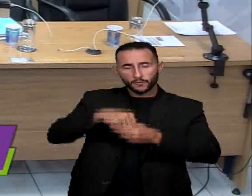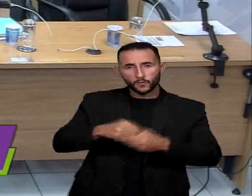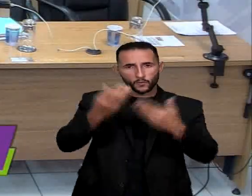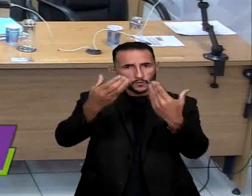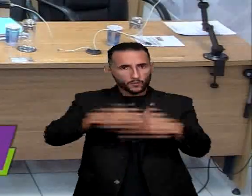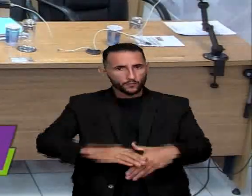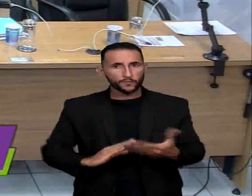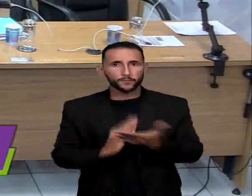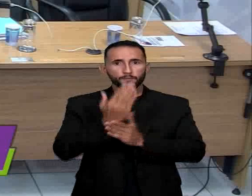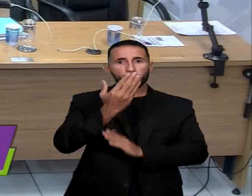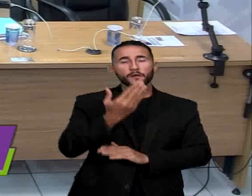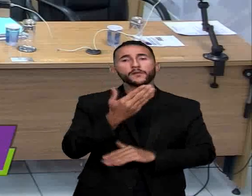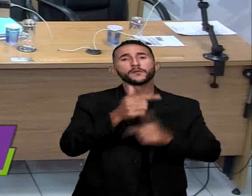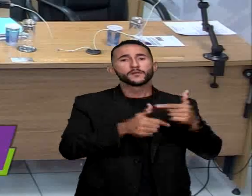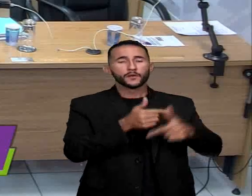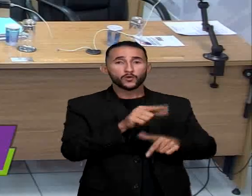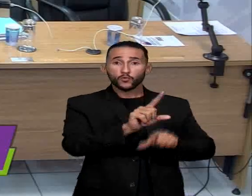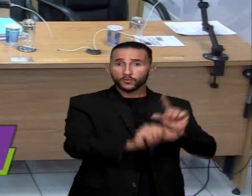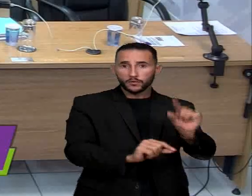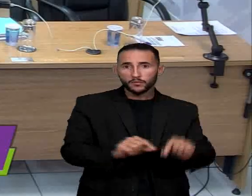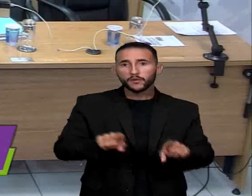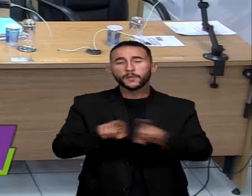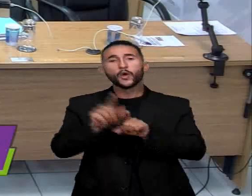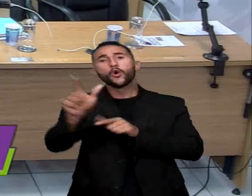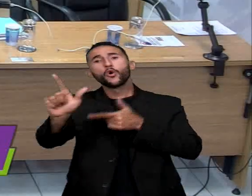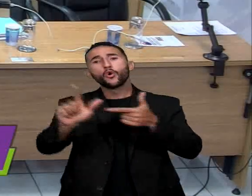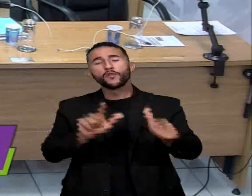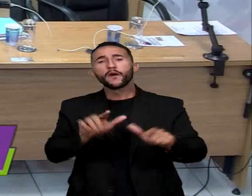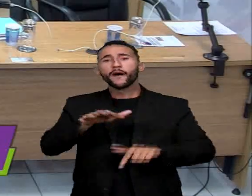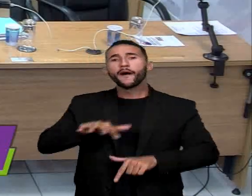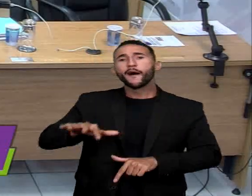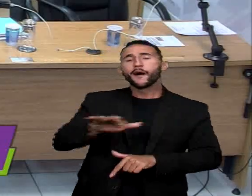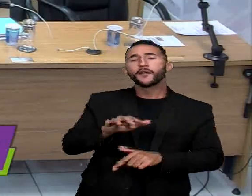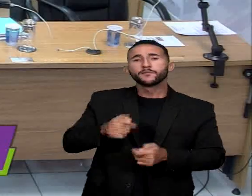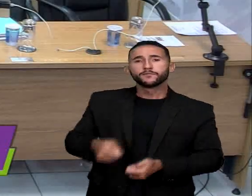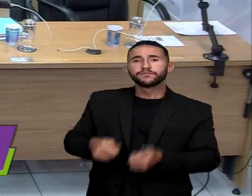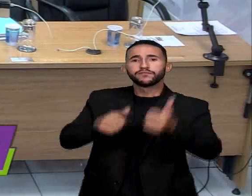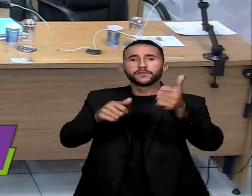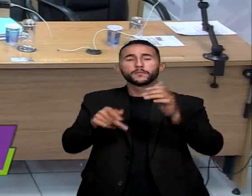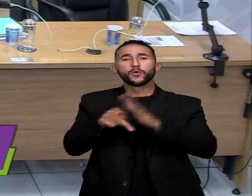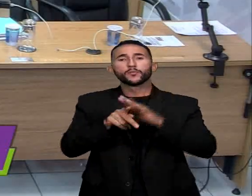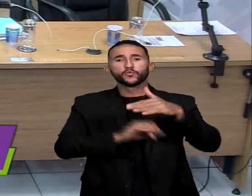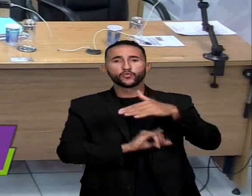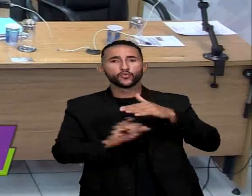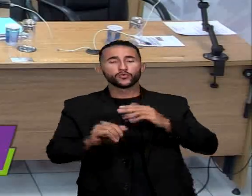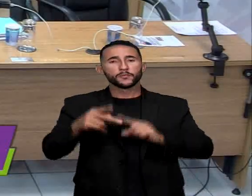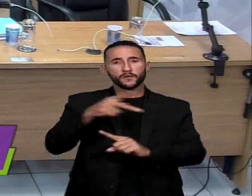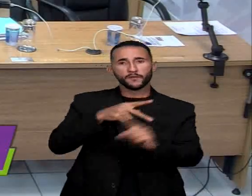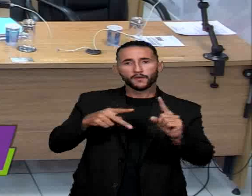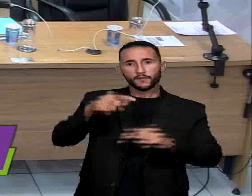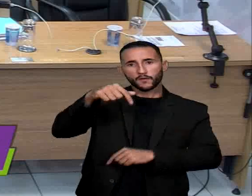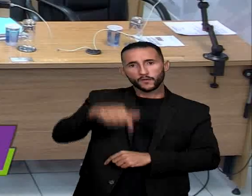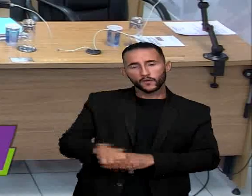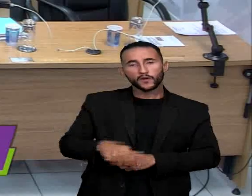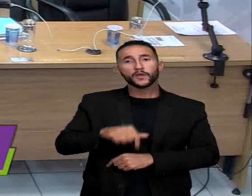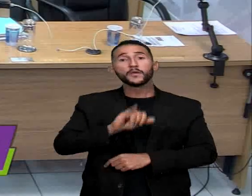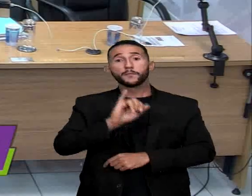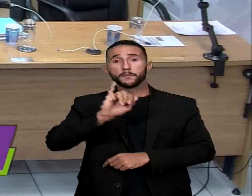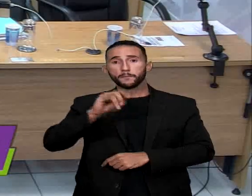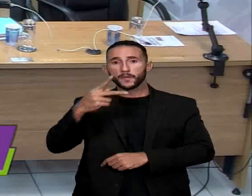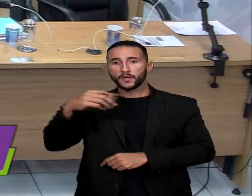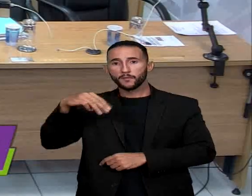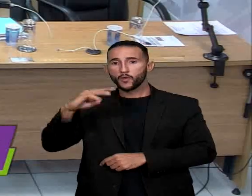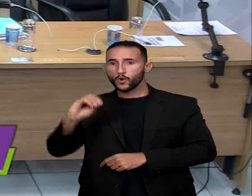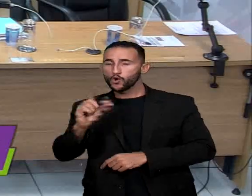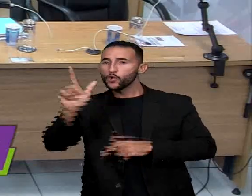provimento em comissão e das funções gratificadas do Instituto de Previdência do município de Osasco ipmo e da